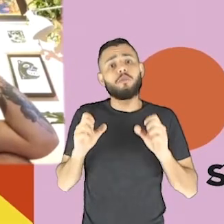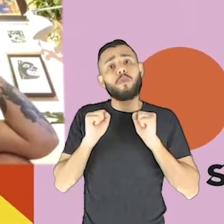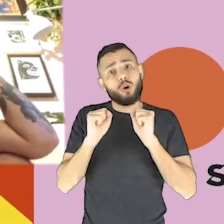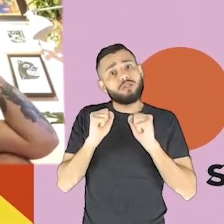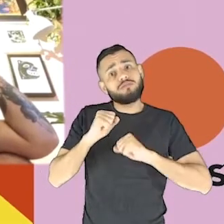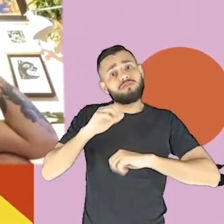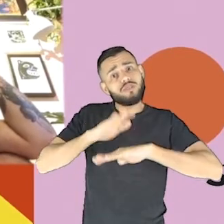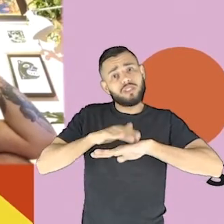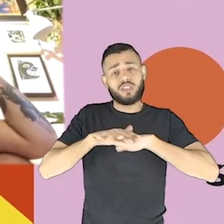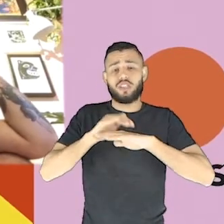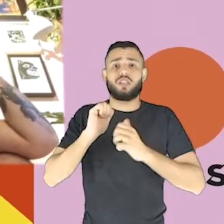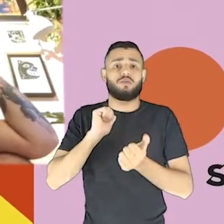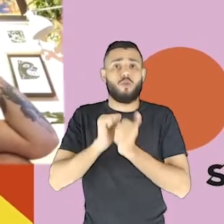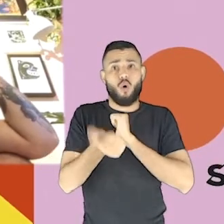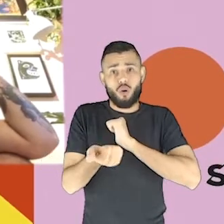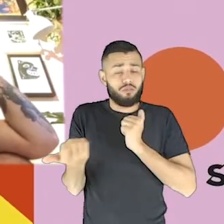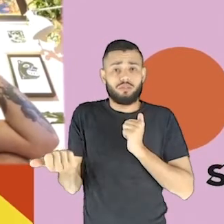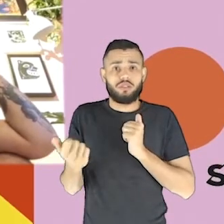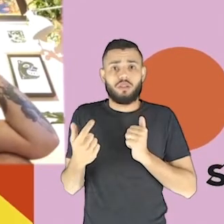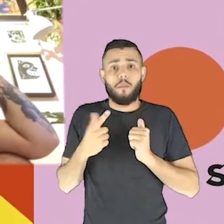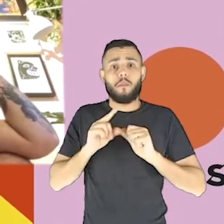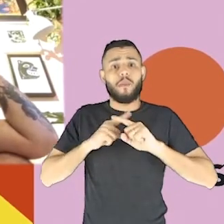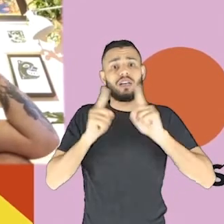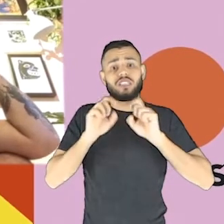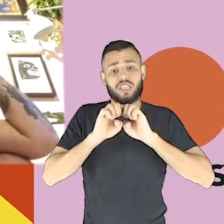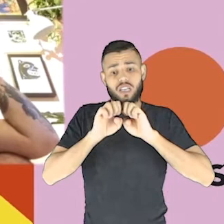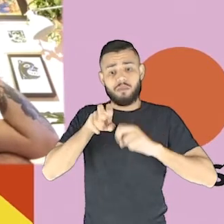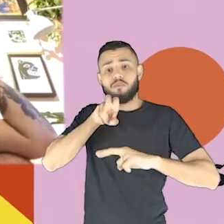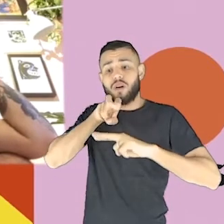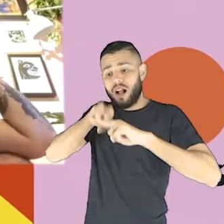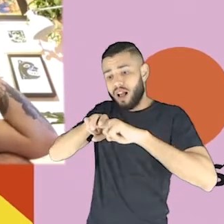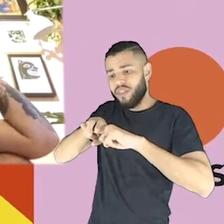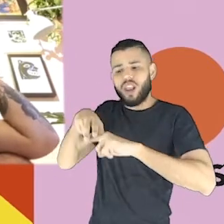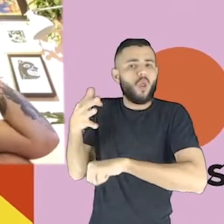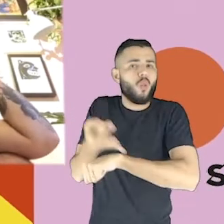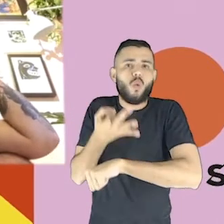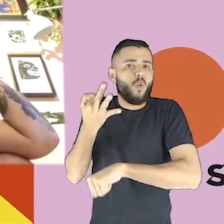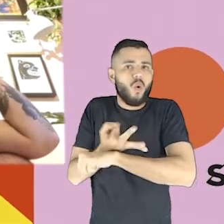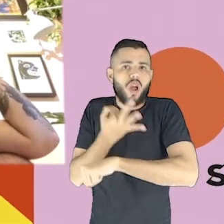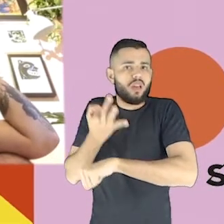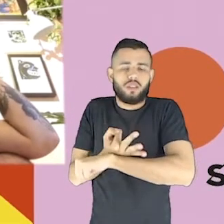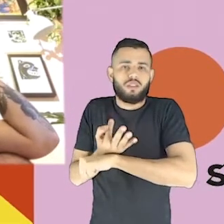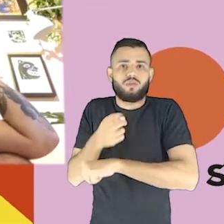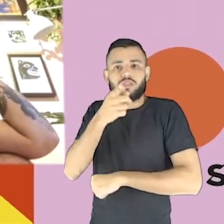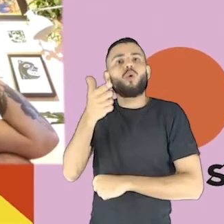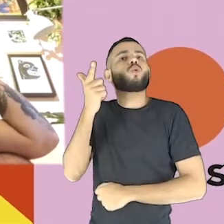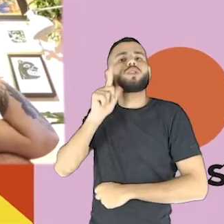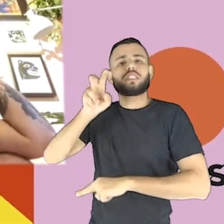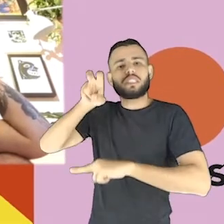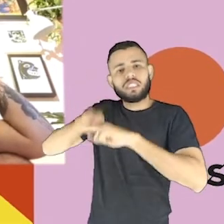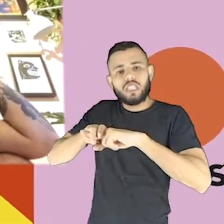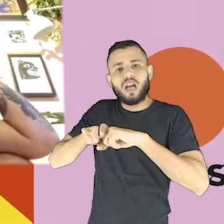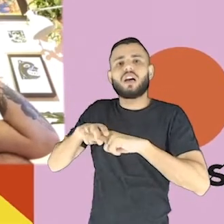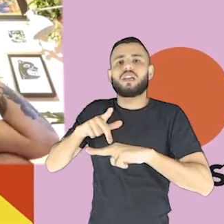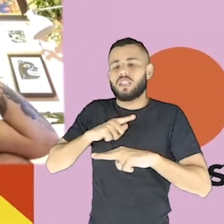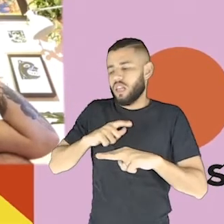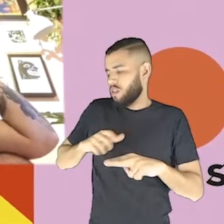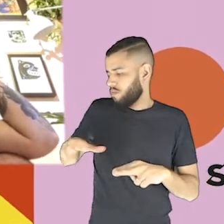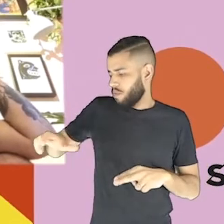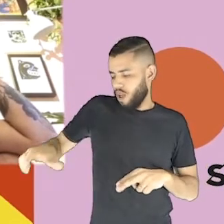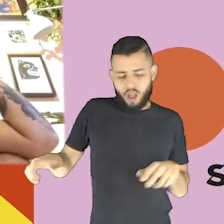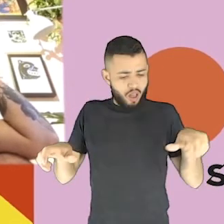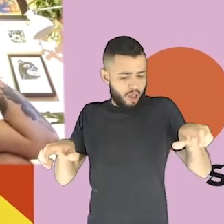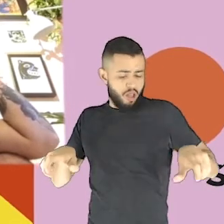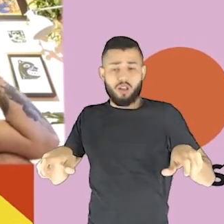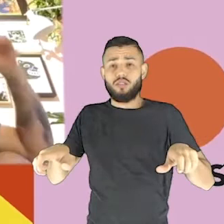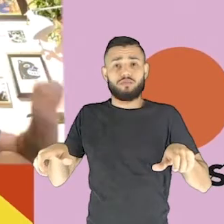né? Então, a estrutura não suporta. É você não ter uma cadeira que suporte no seu peso para você sentar, que tenha